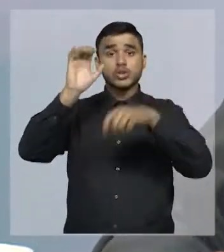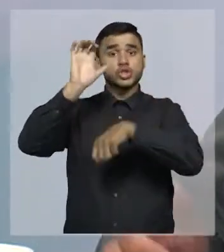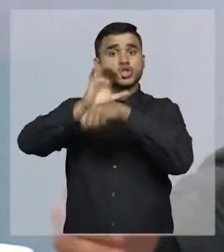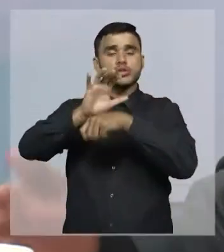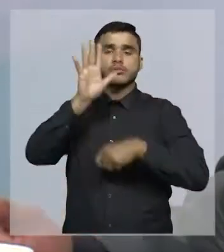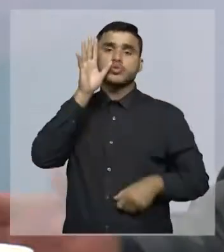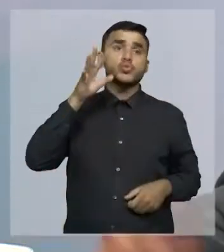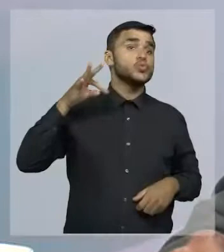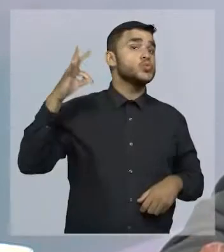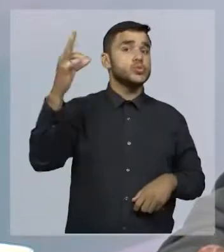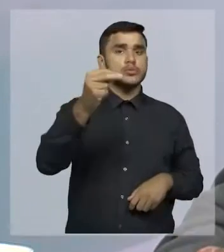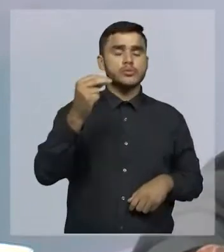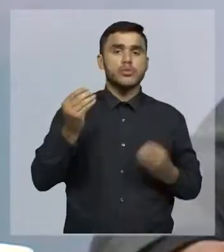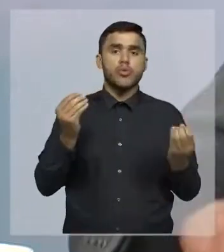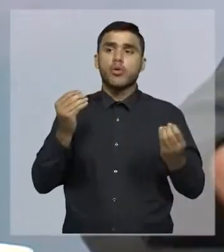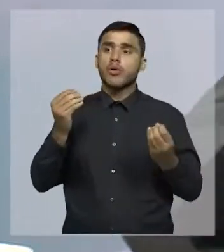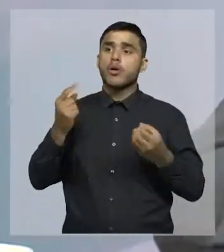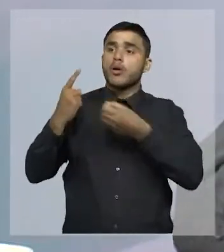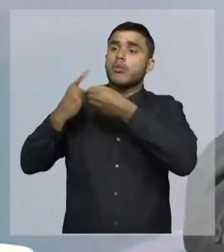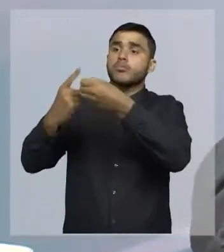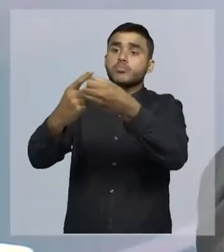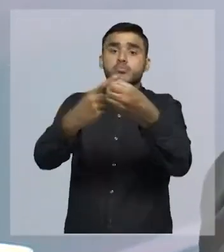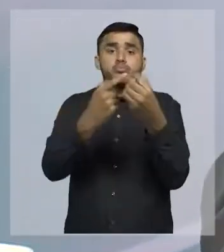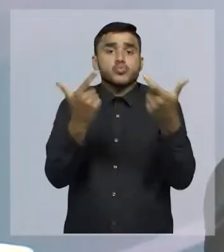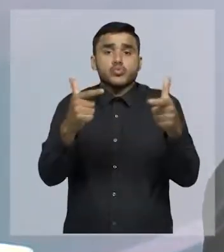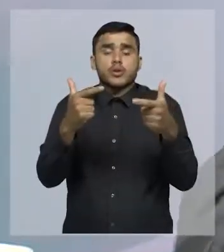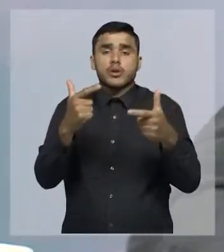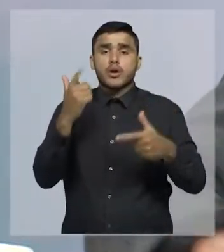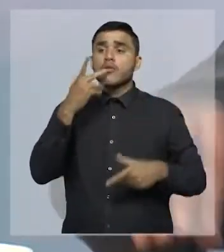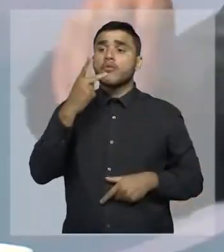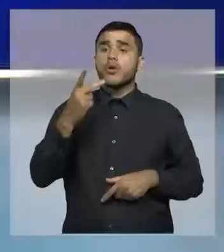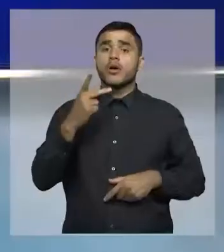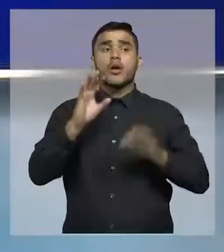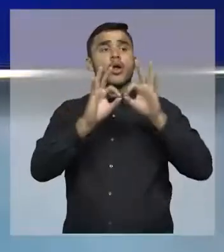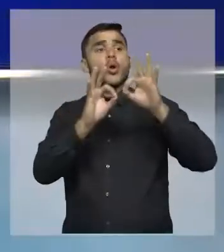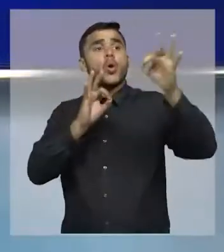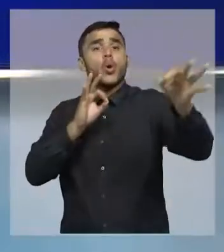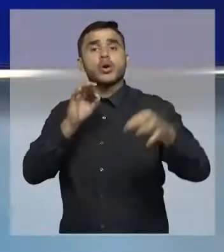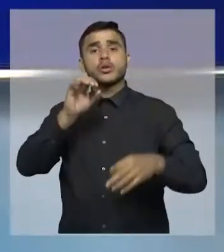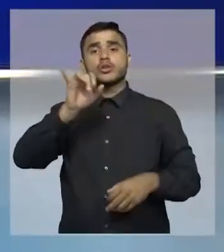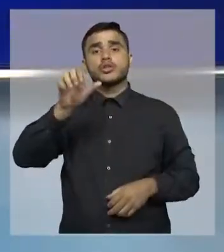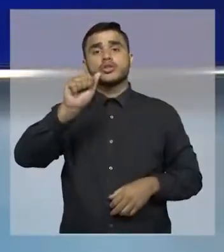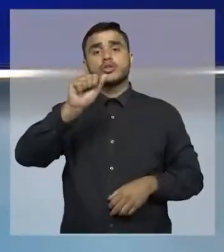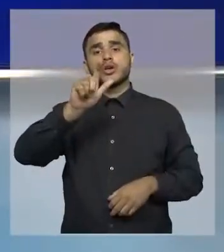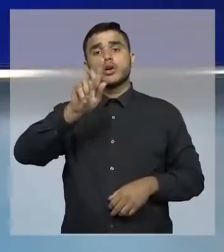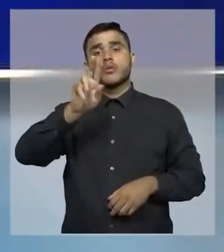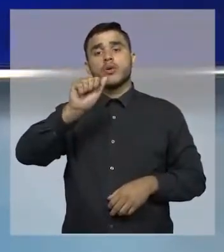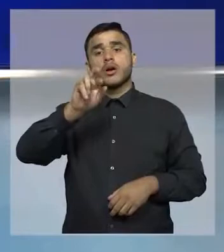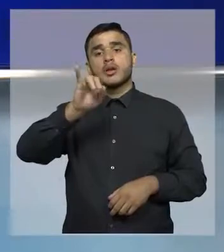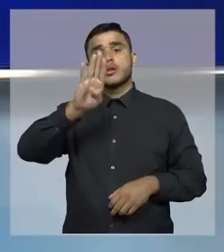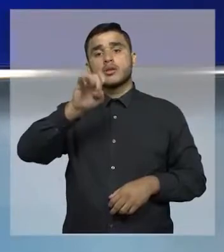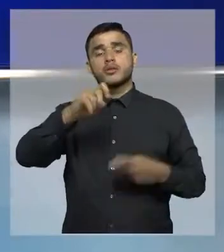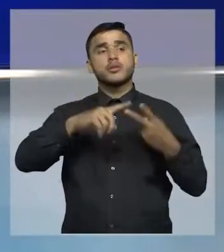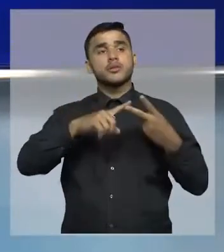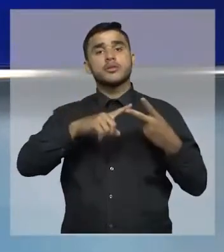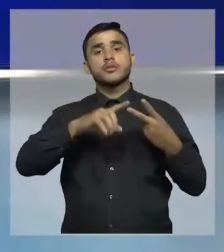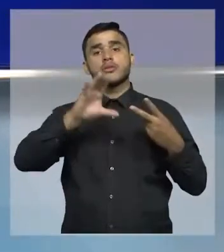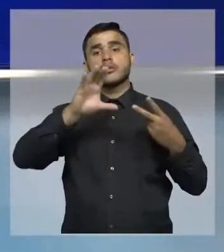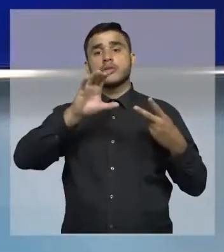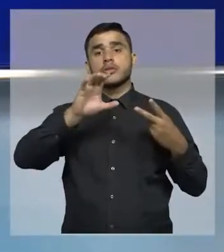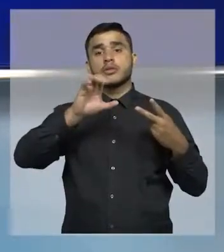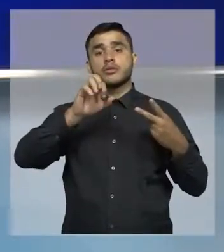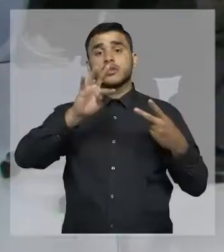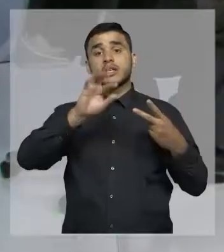é o compromisso que um deputado estadual vai ter com o Médio Jaguaribe, o Cariri, zona, né? O Sertão Central, se ele